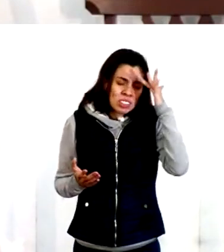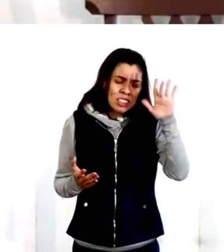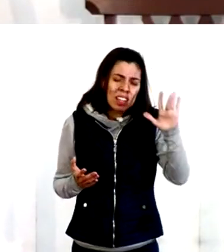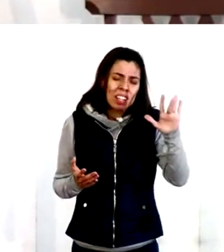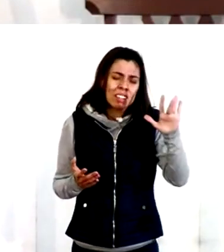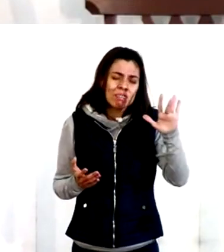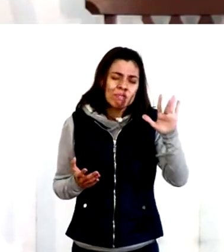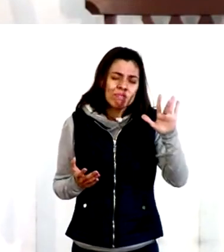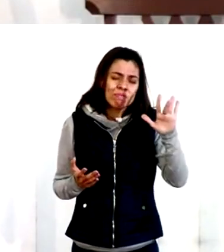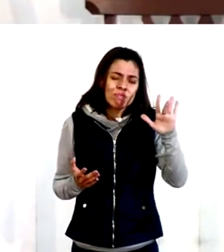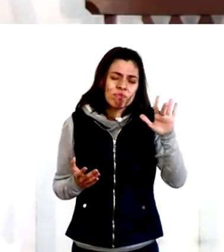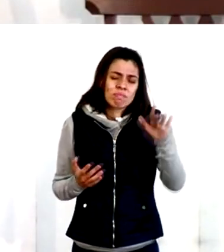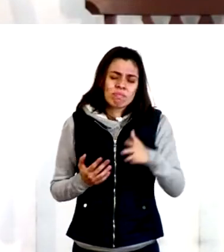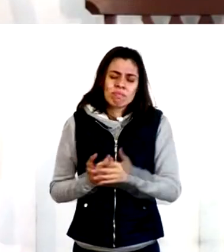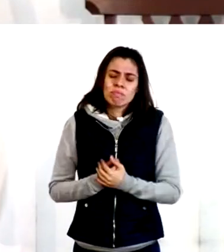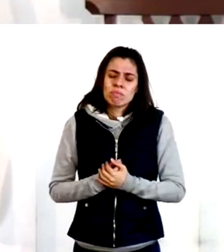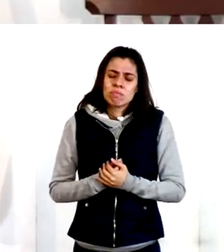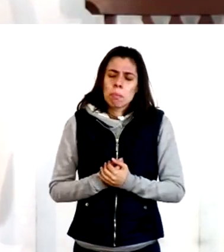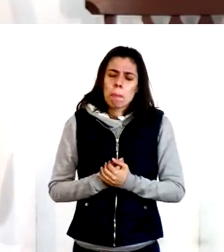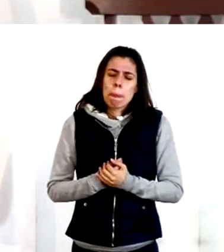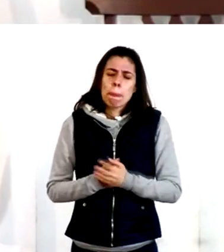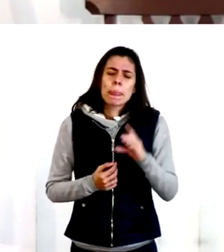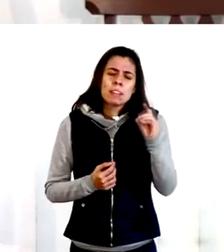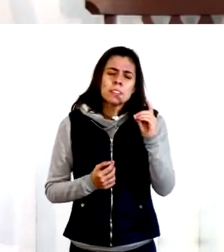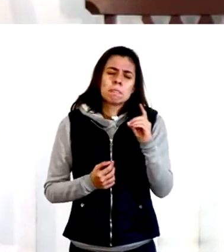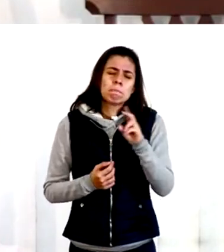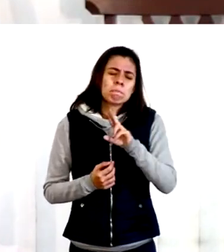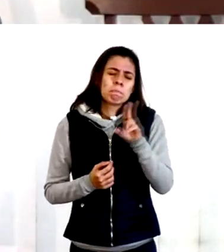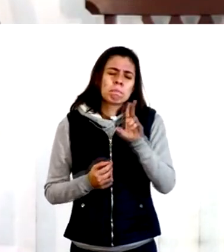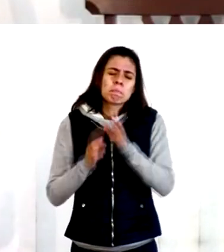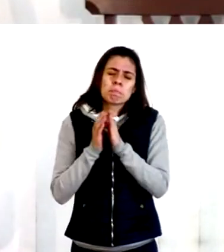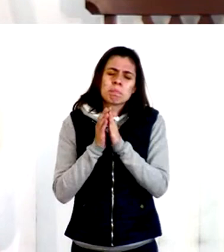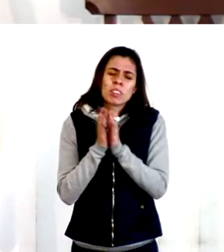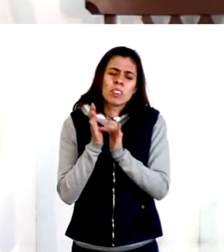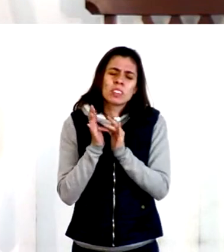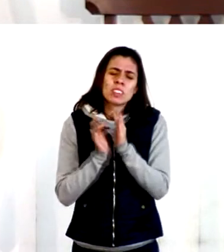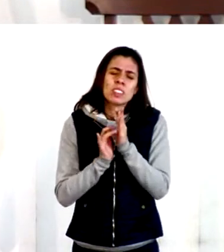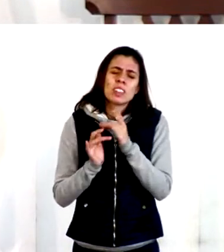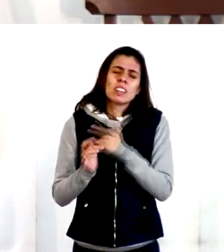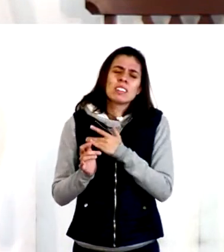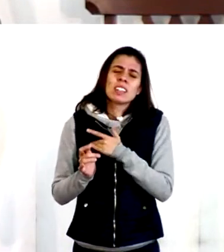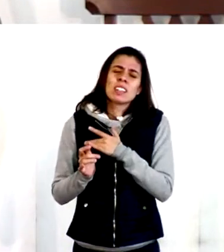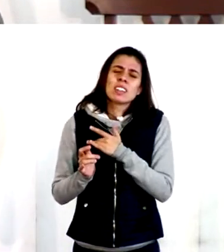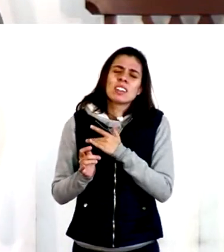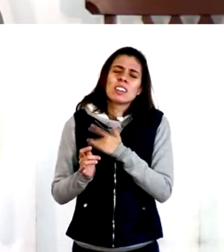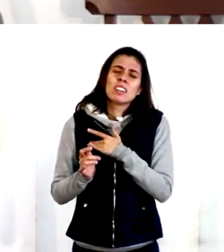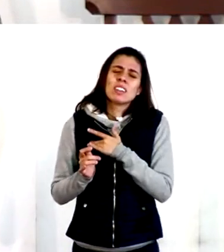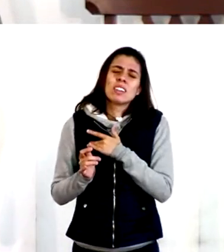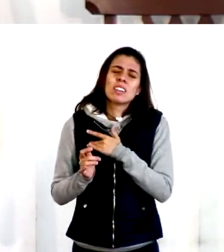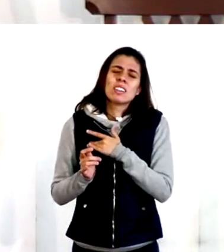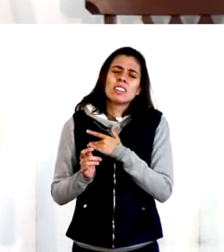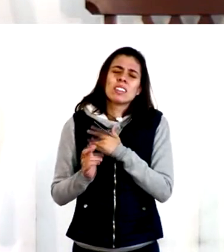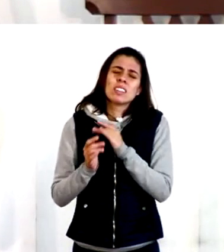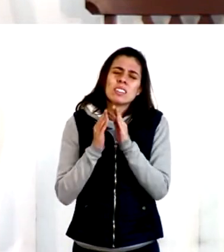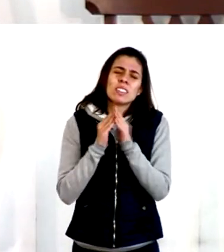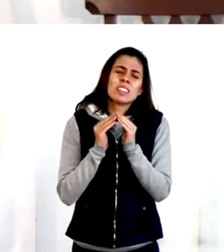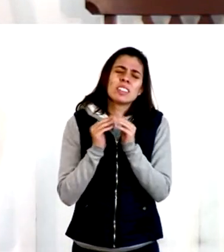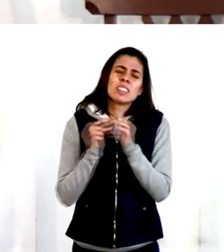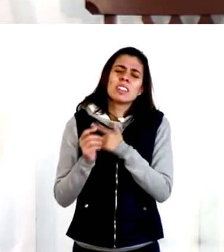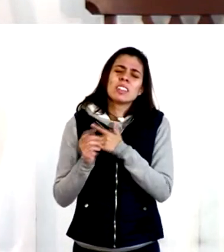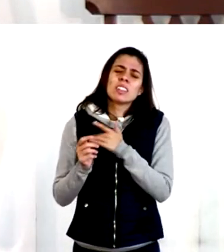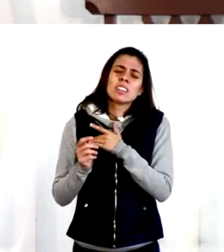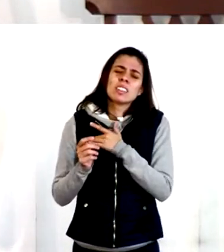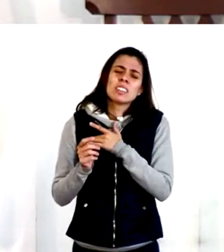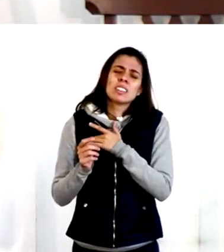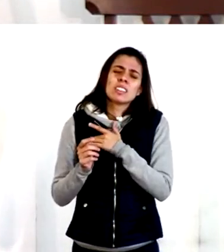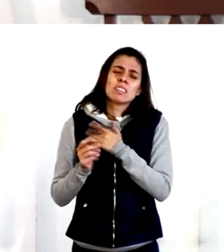de afastamento do Senhor. Eu pediria, em nome de Jesus, tem misericórdia, Senhor, tem misericórdia. Que